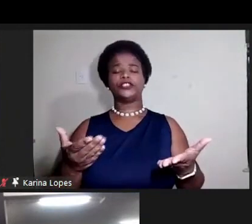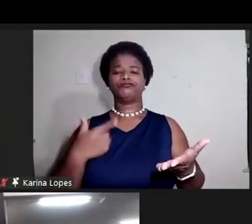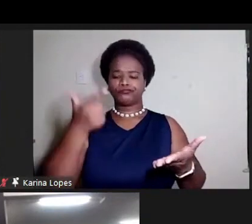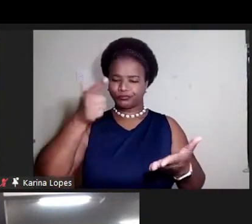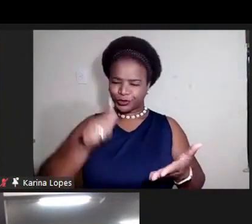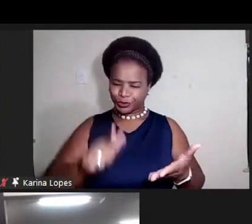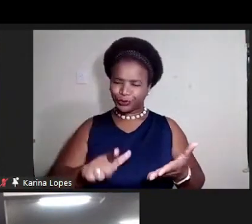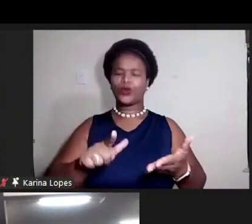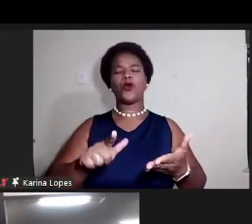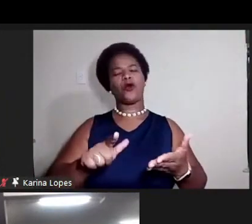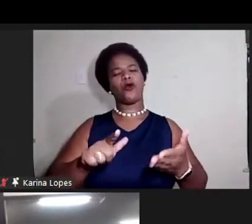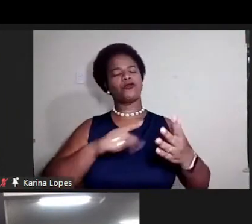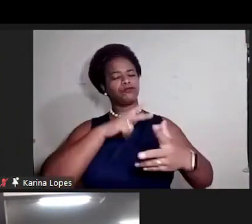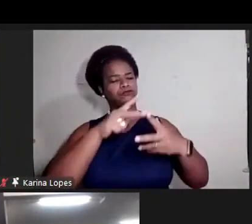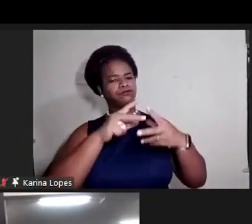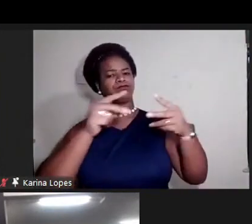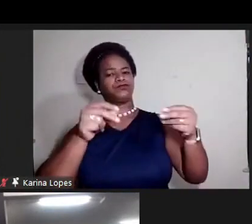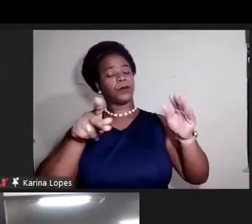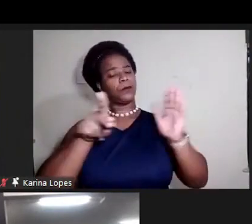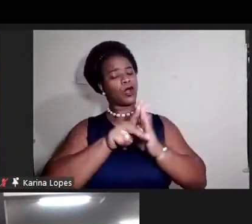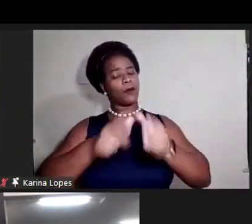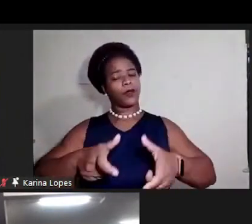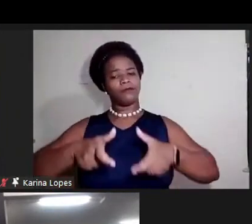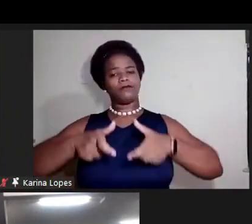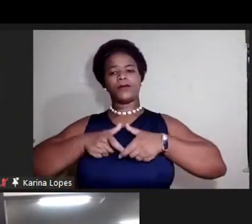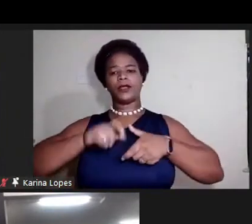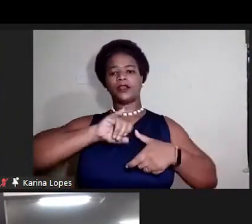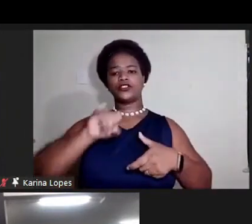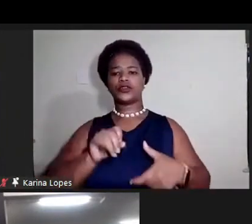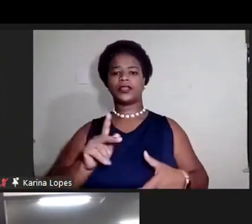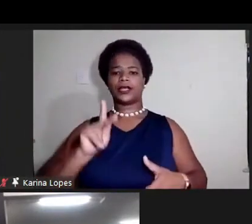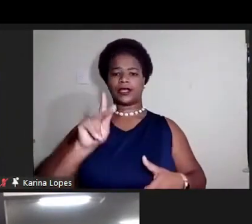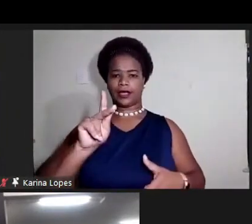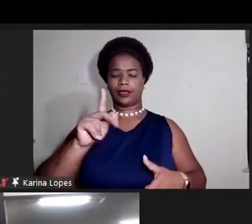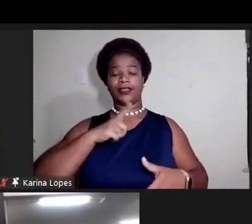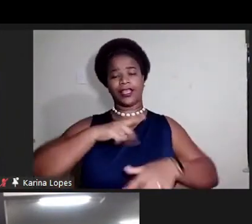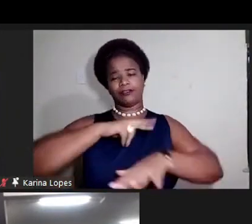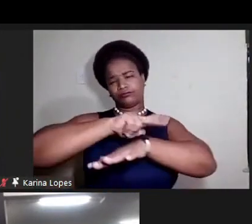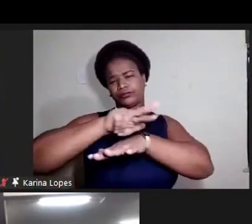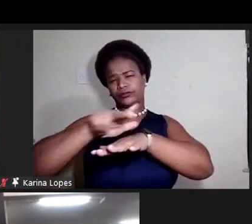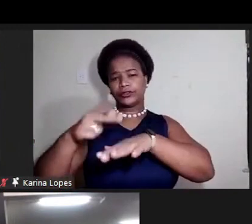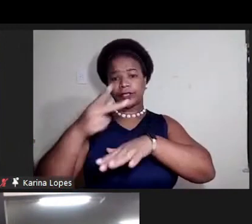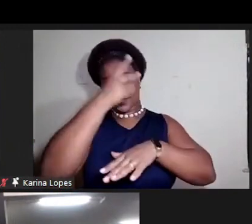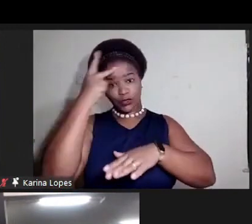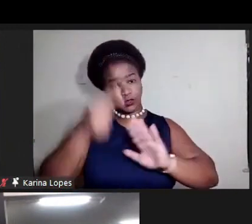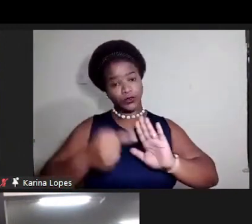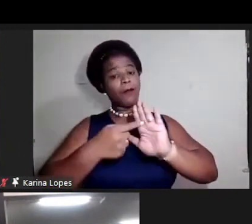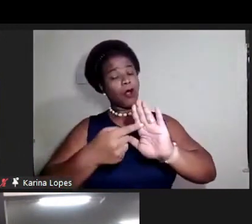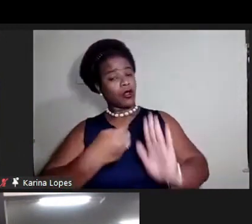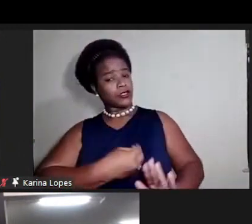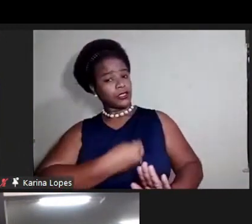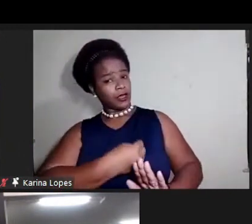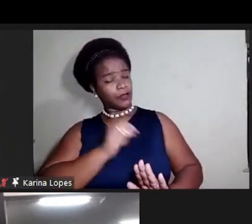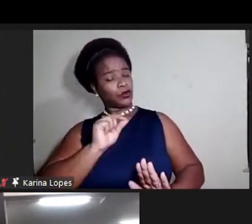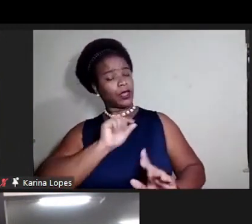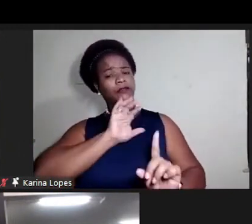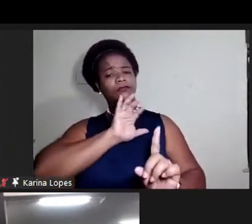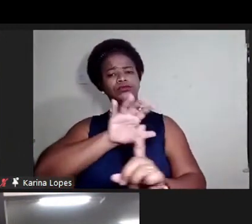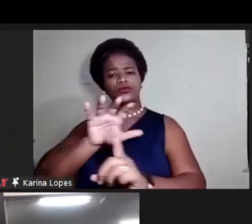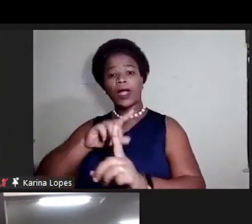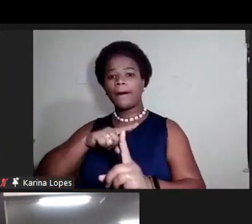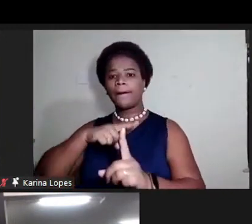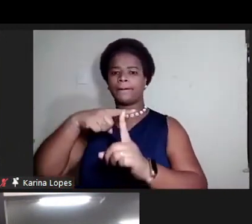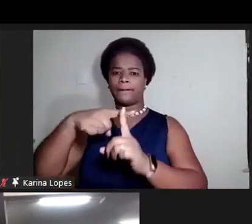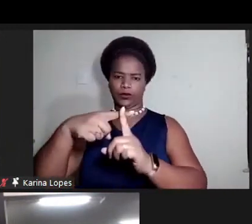da Comenda JK, a tantas pessoas cujas vidas ilustram e ressaltam o impacto positivo da que